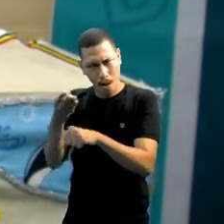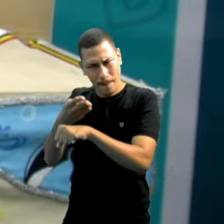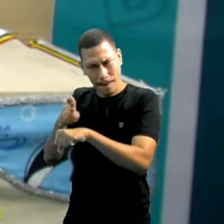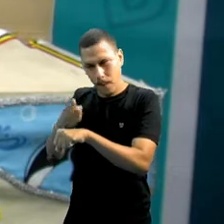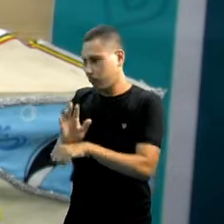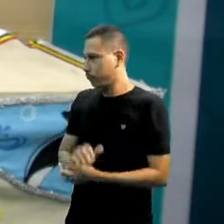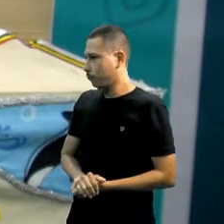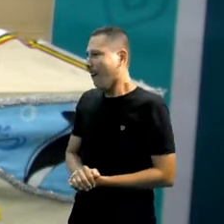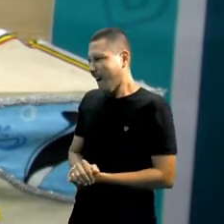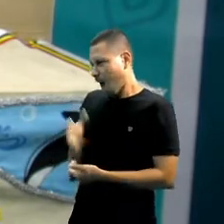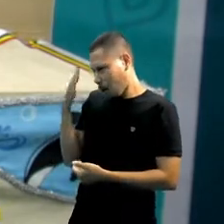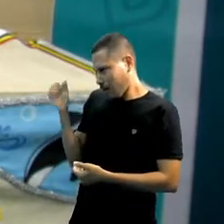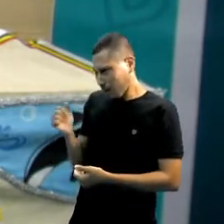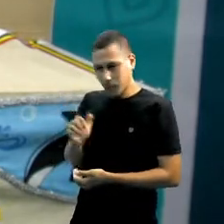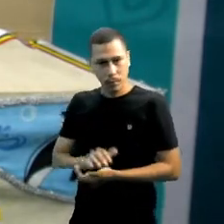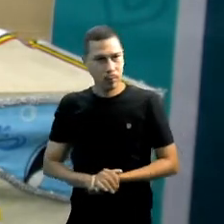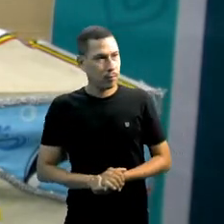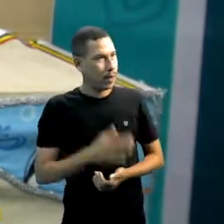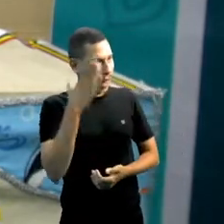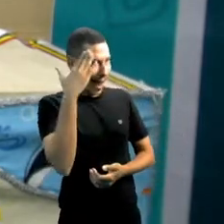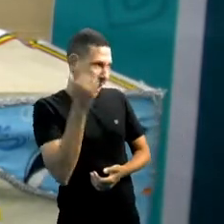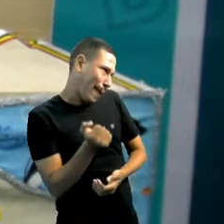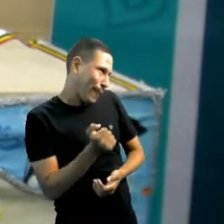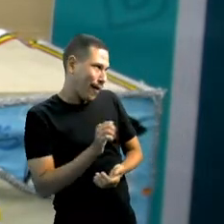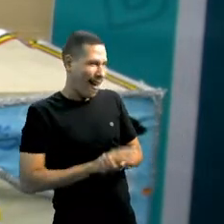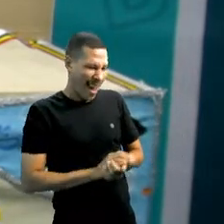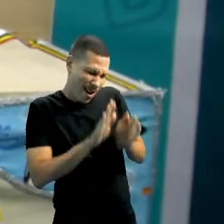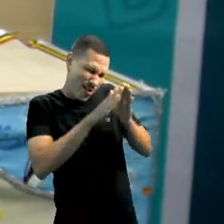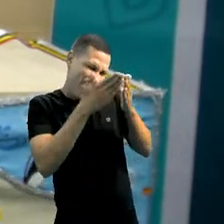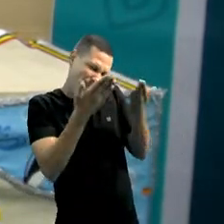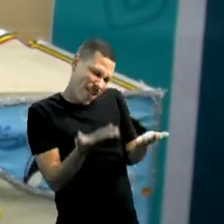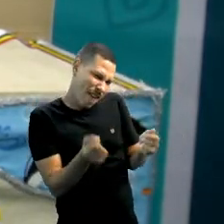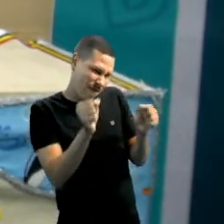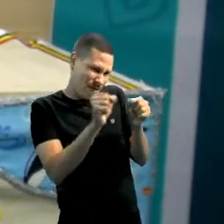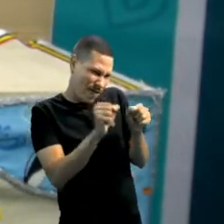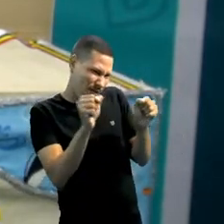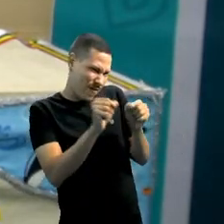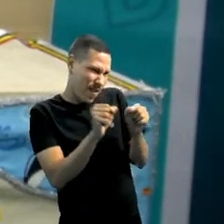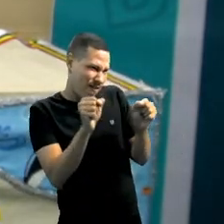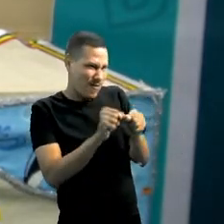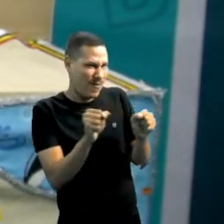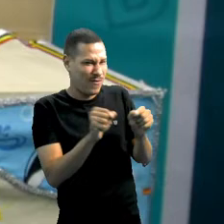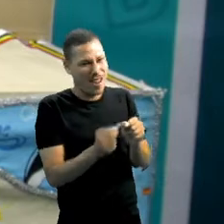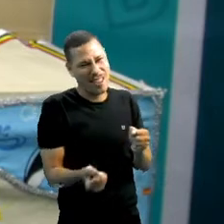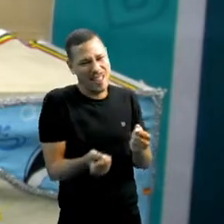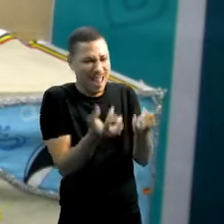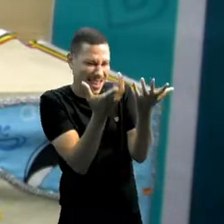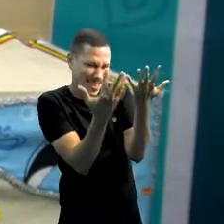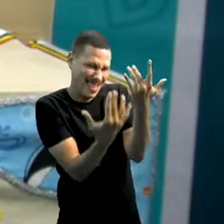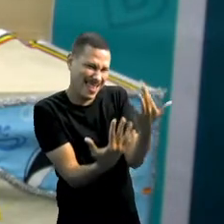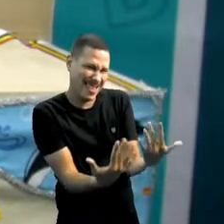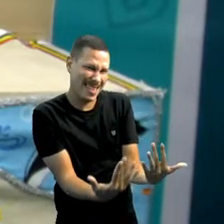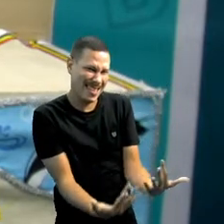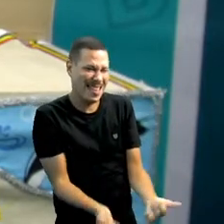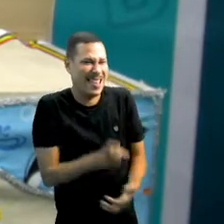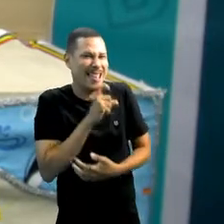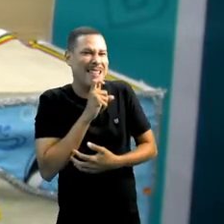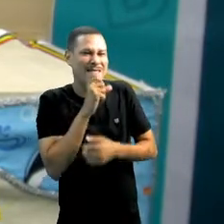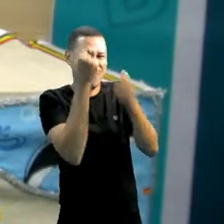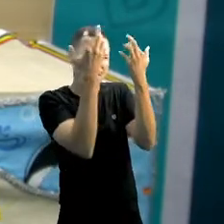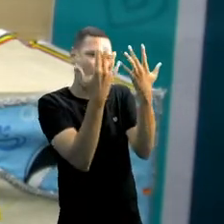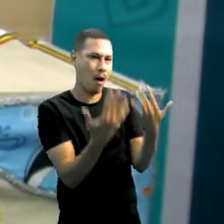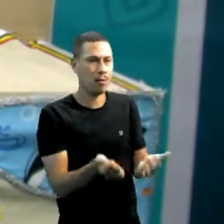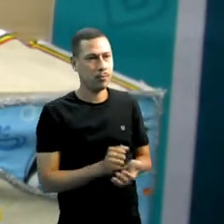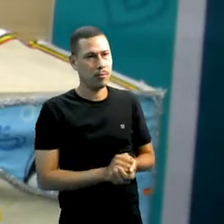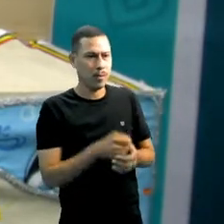sei. Tu sabe o quê? É um livro feito dentro da neve. Não, leiturinha. Tudo branco?